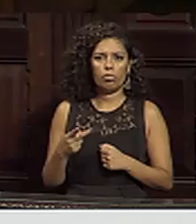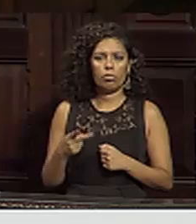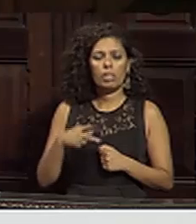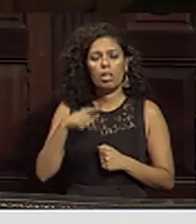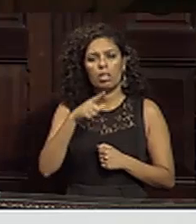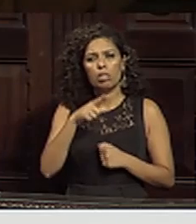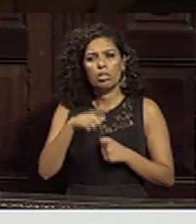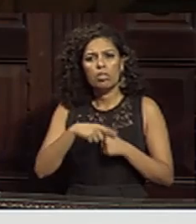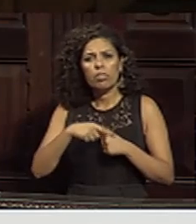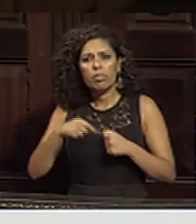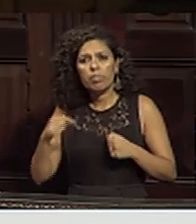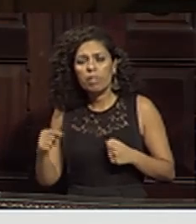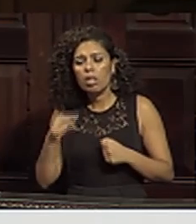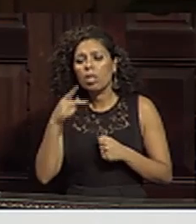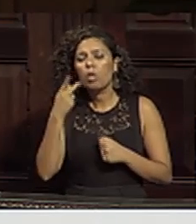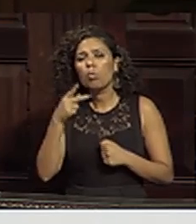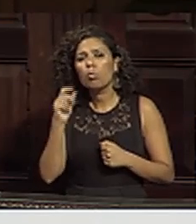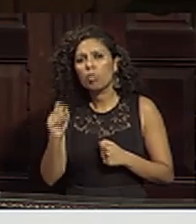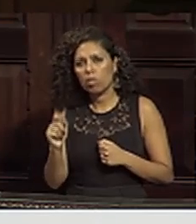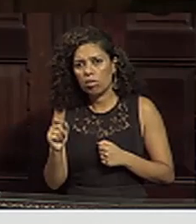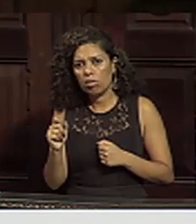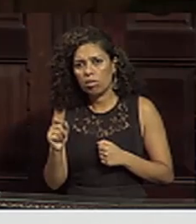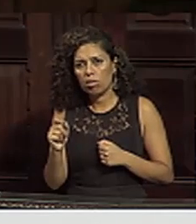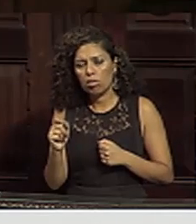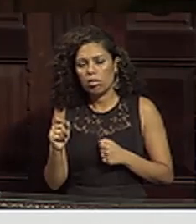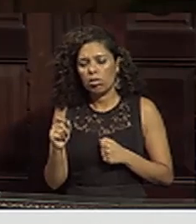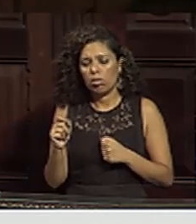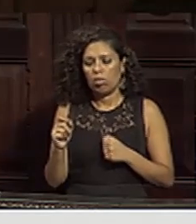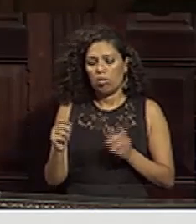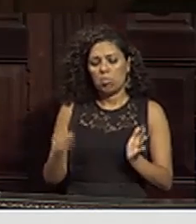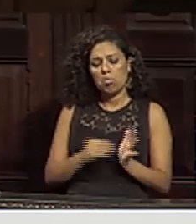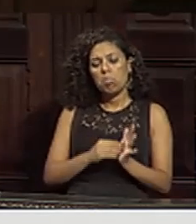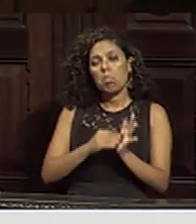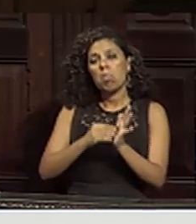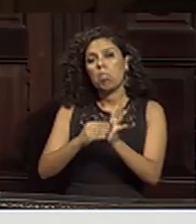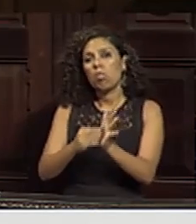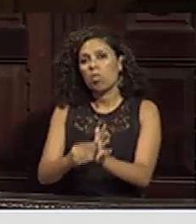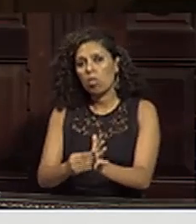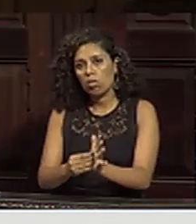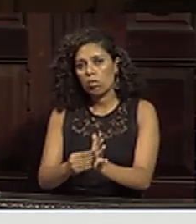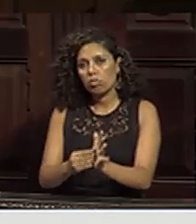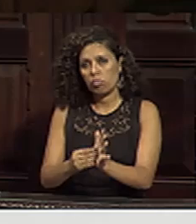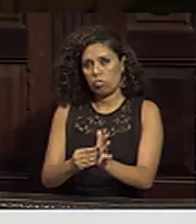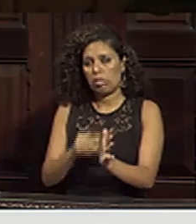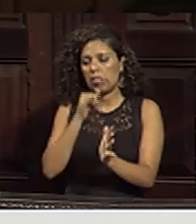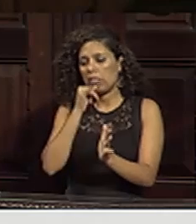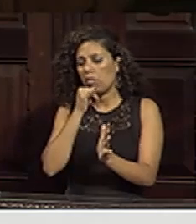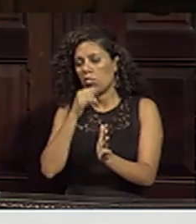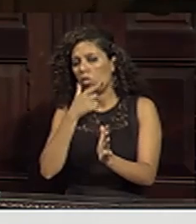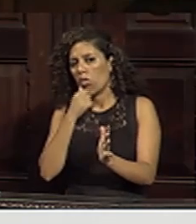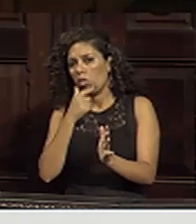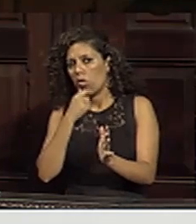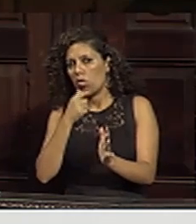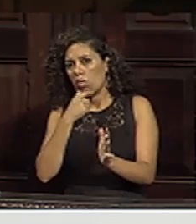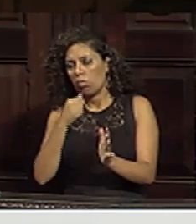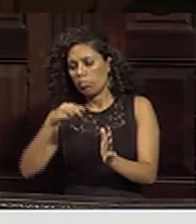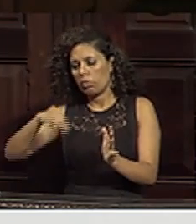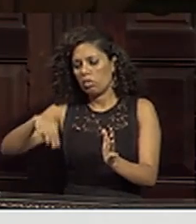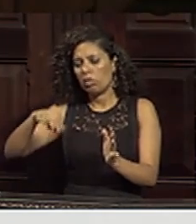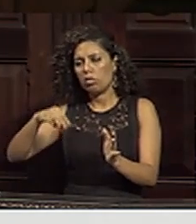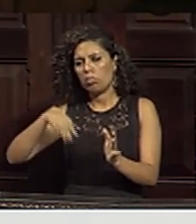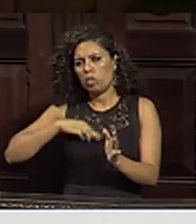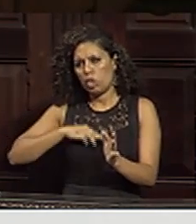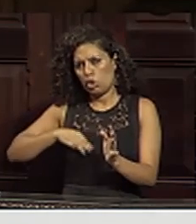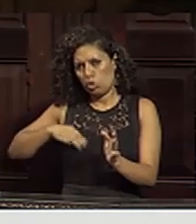E o ministro Eros Graus, apesar do seu intenso saber